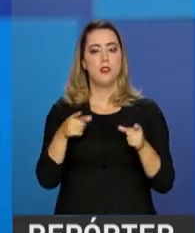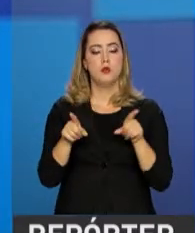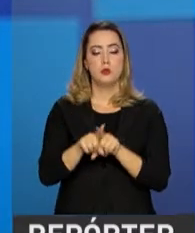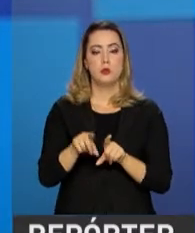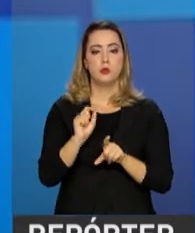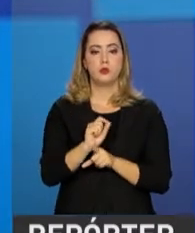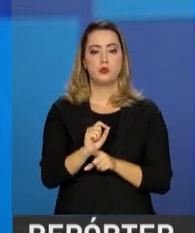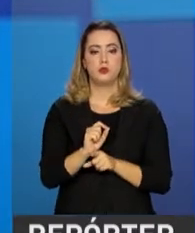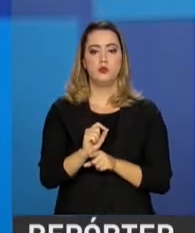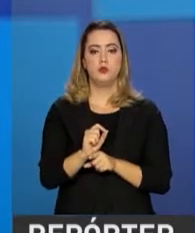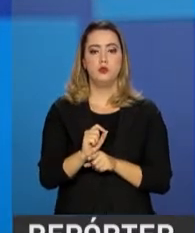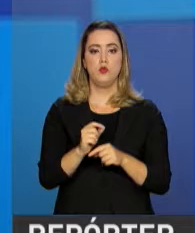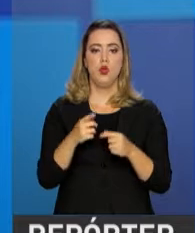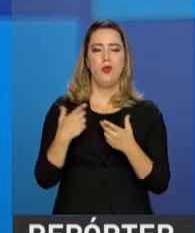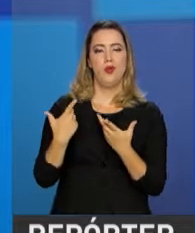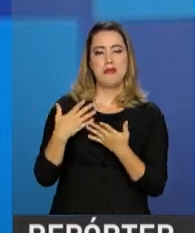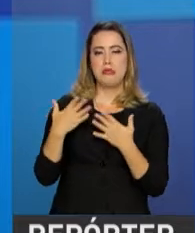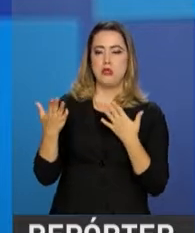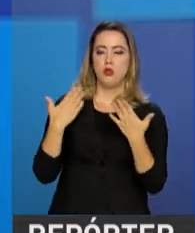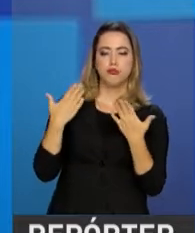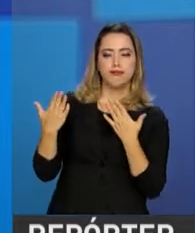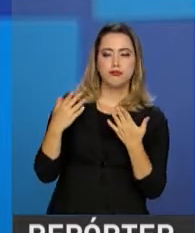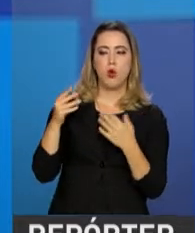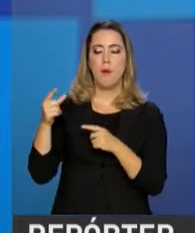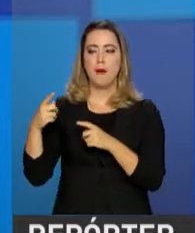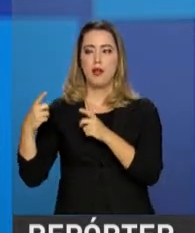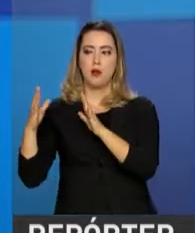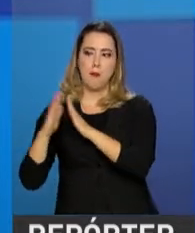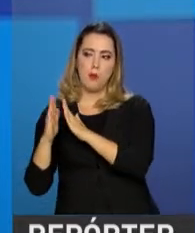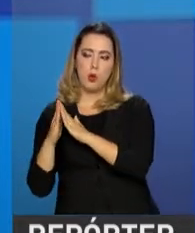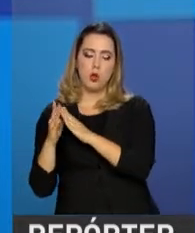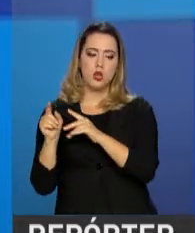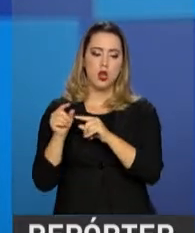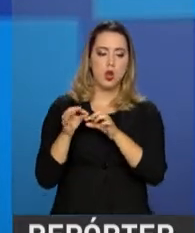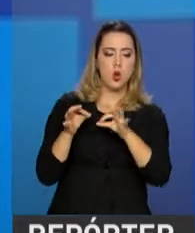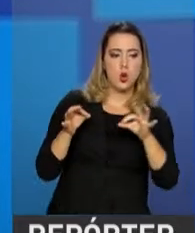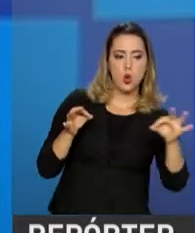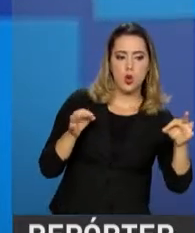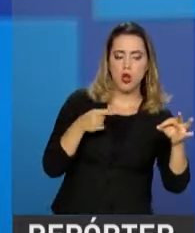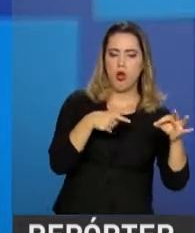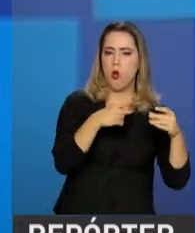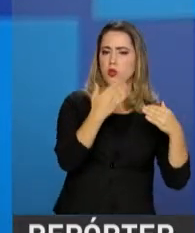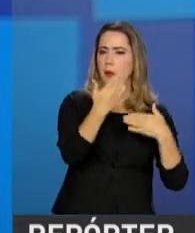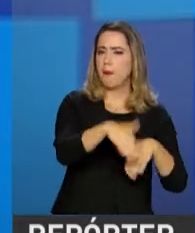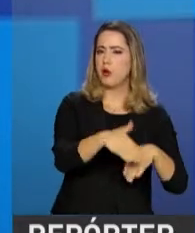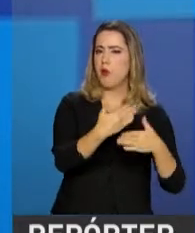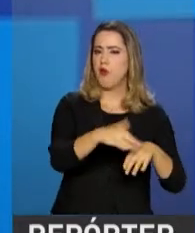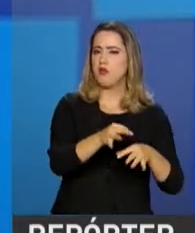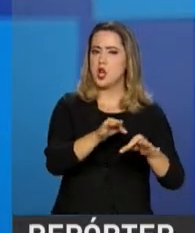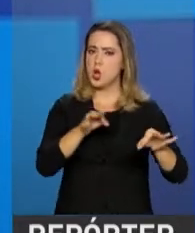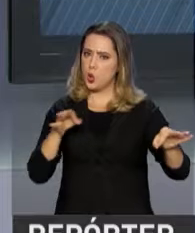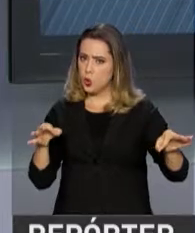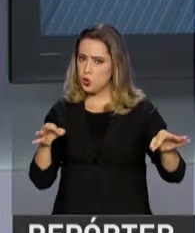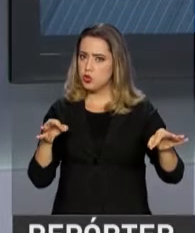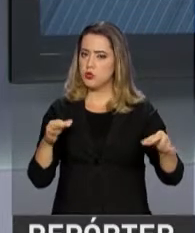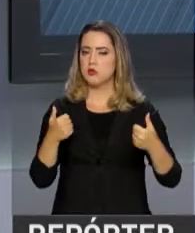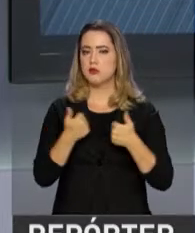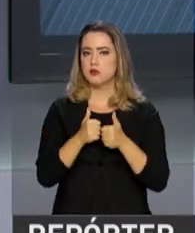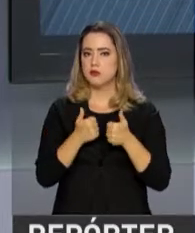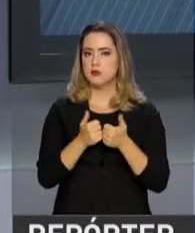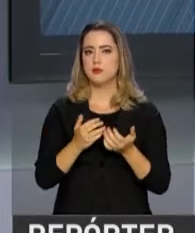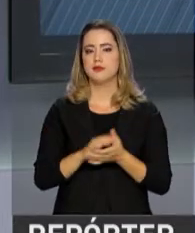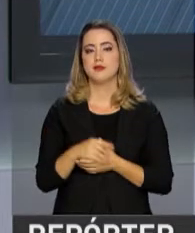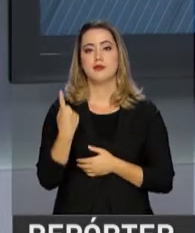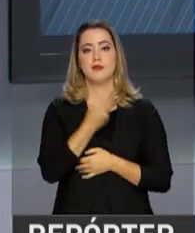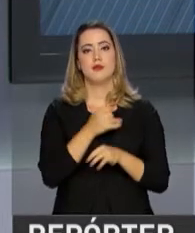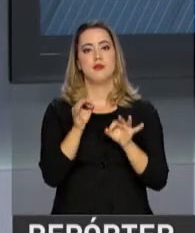relação onde se mora e de onde vai se deslocar no dia da prova até o local de aplicação.